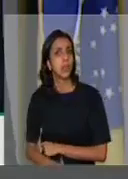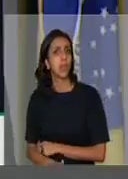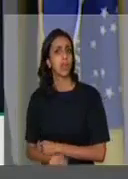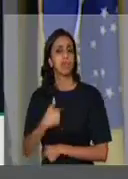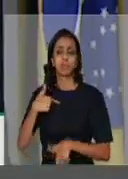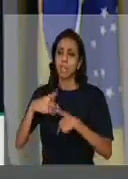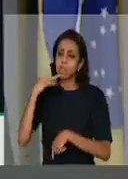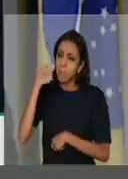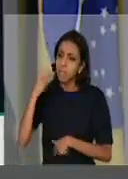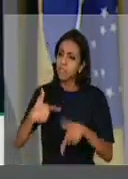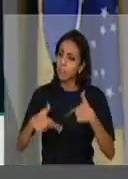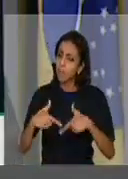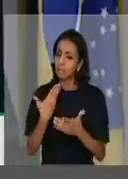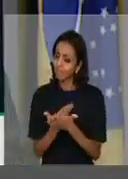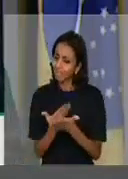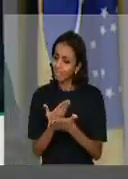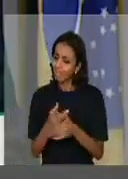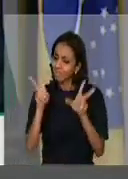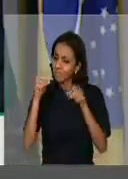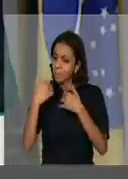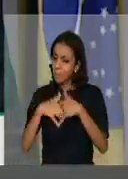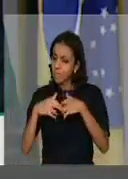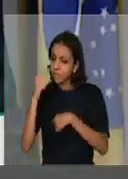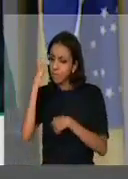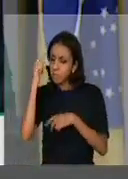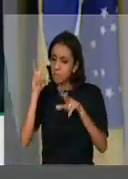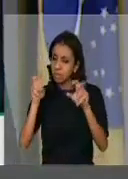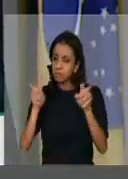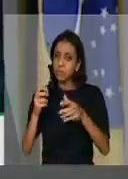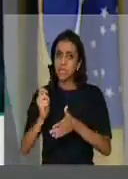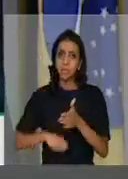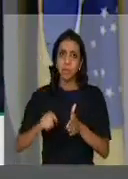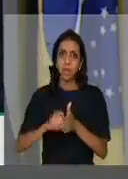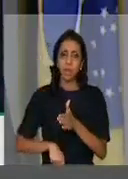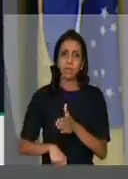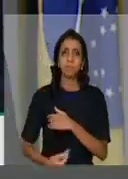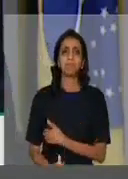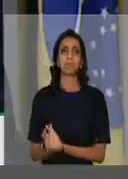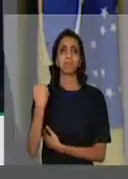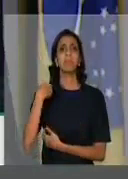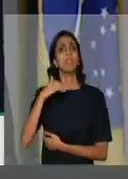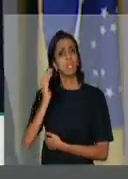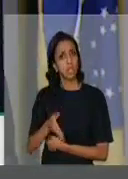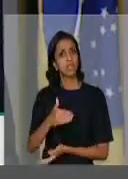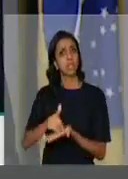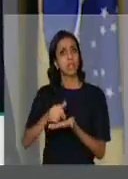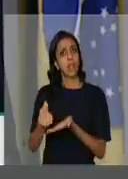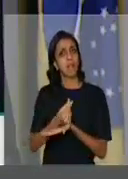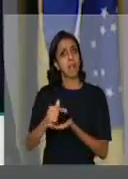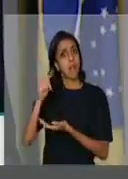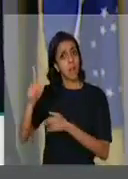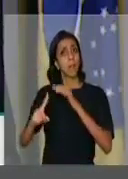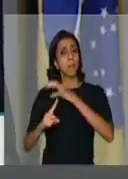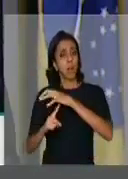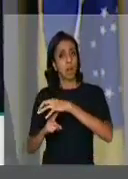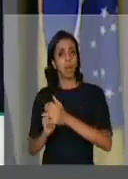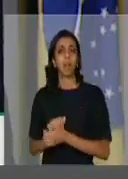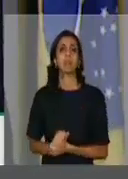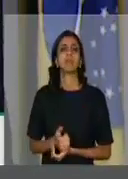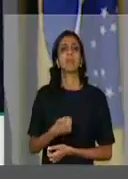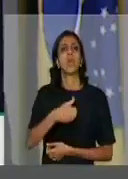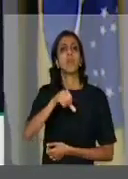mandatos, trabalhando esta matéria tributária desde que fui secretário da Fazenda do Paraná